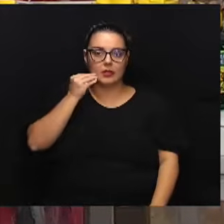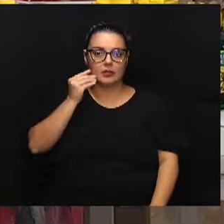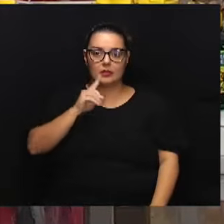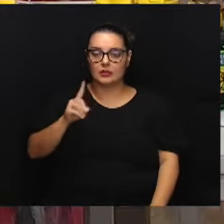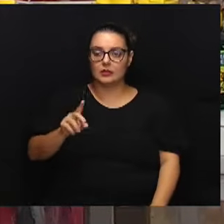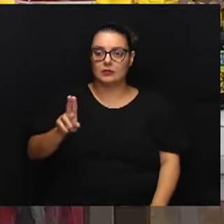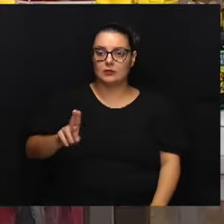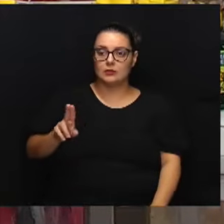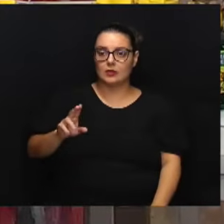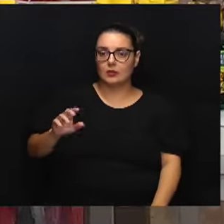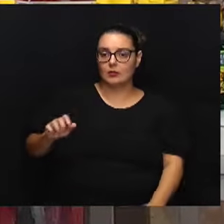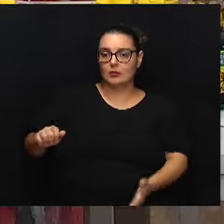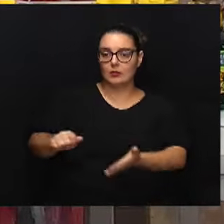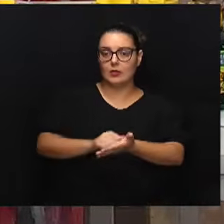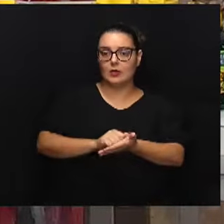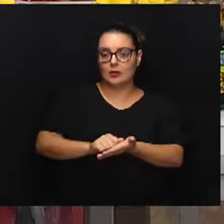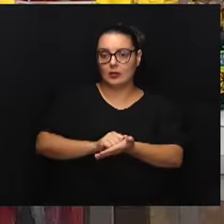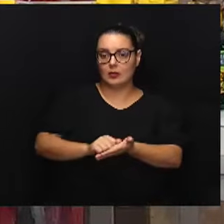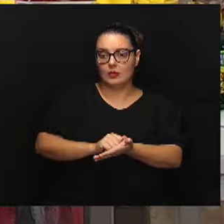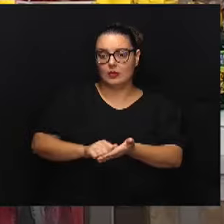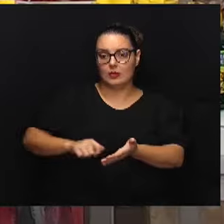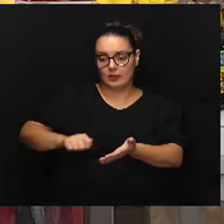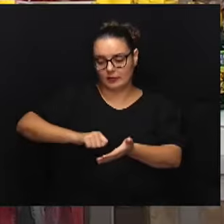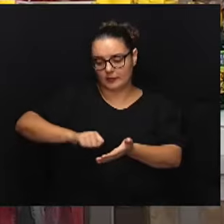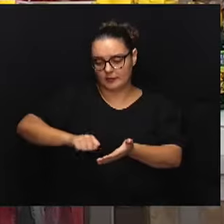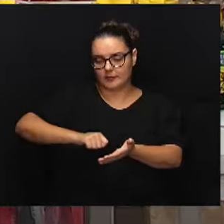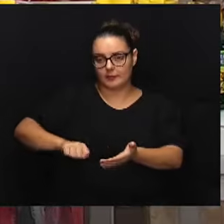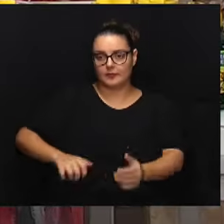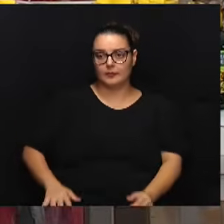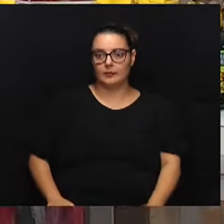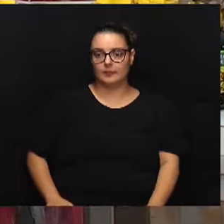borracha, né? Ai, fica apagando.